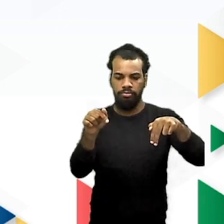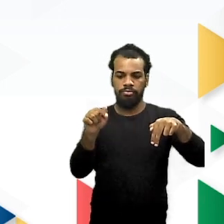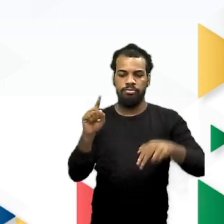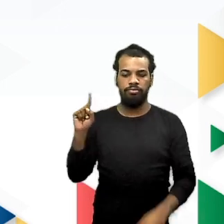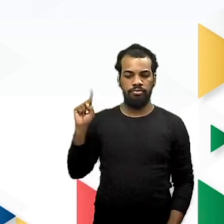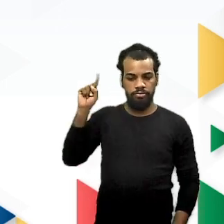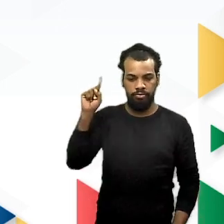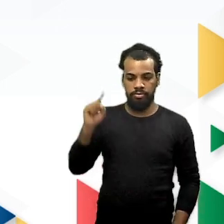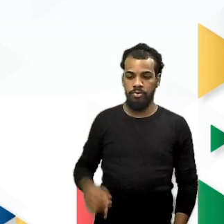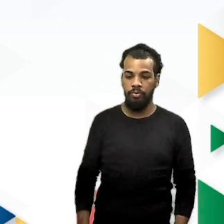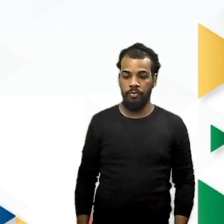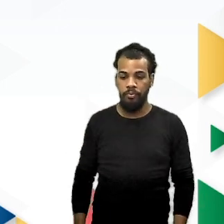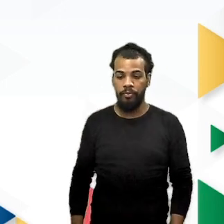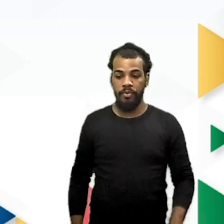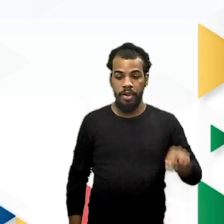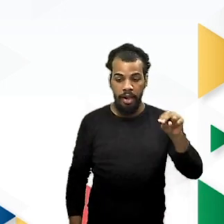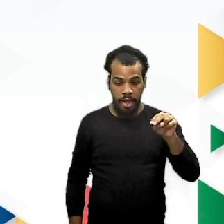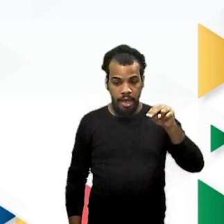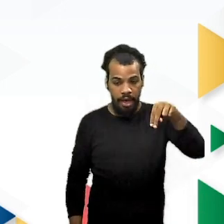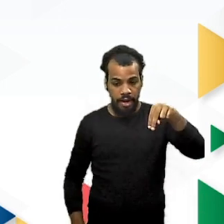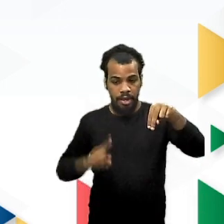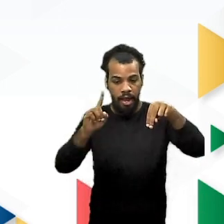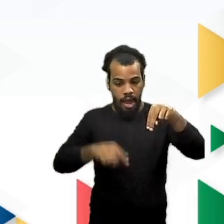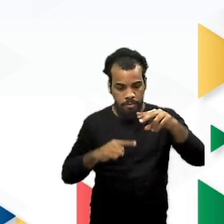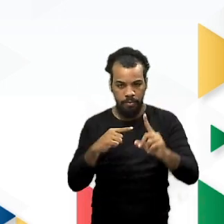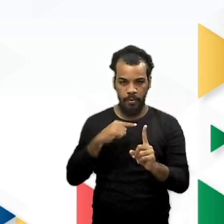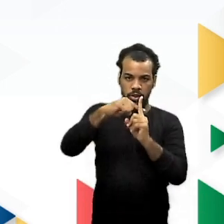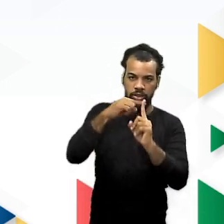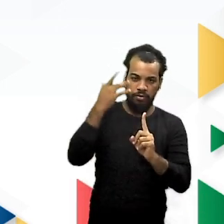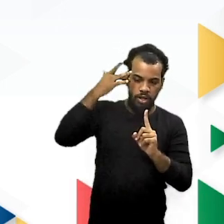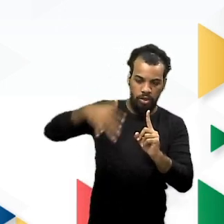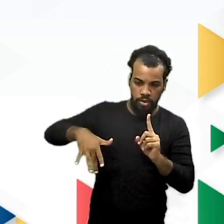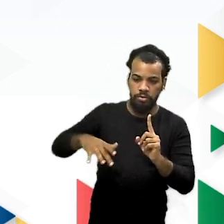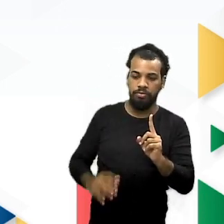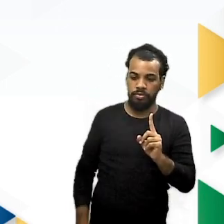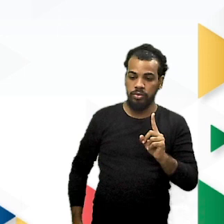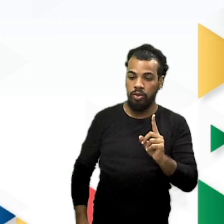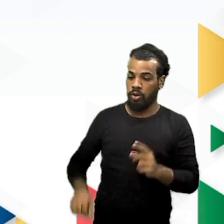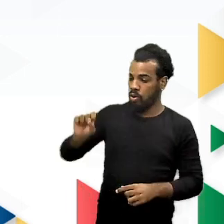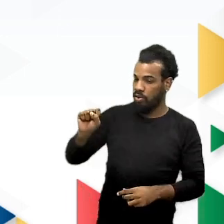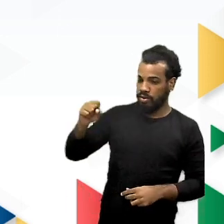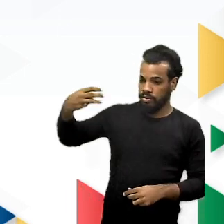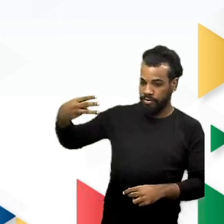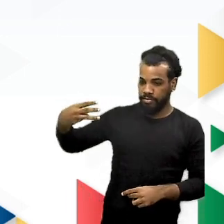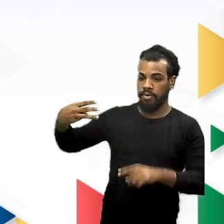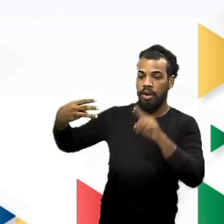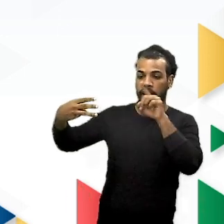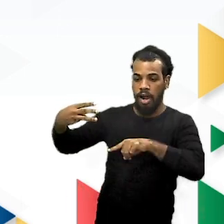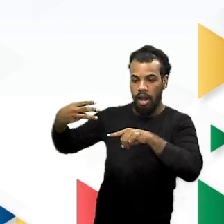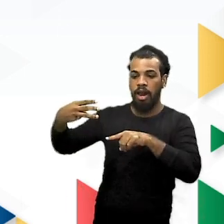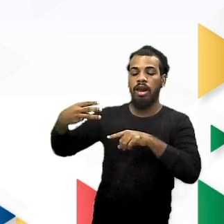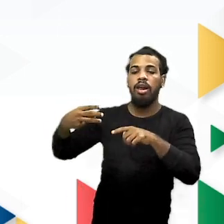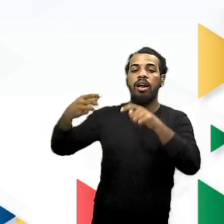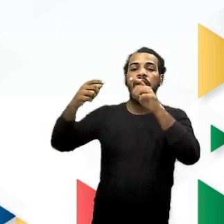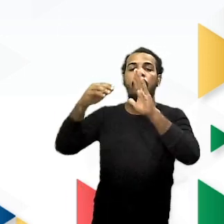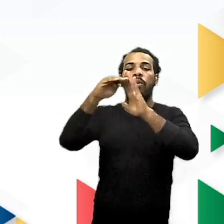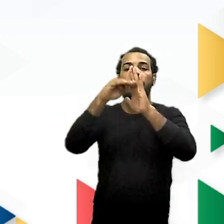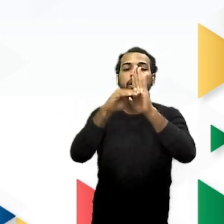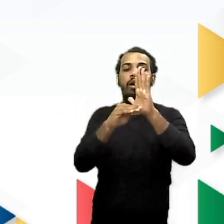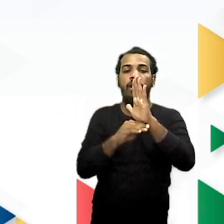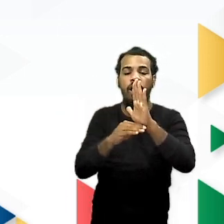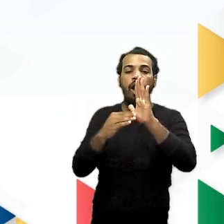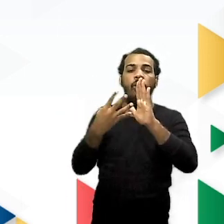que n é o número natural positivo, o número 83 ocupa a casa a 40ª casa ou